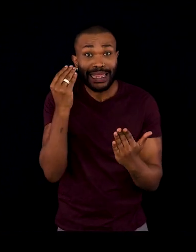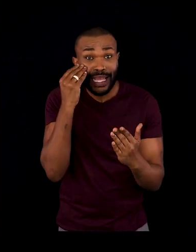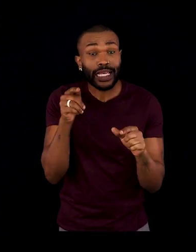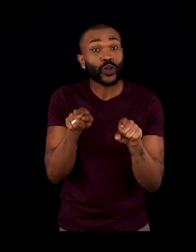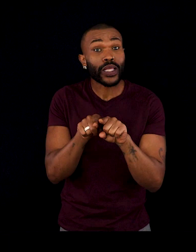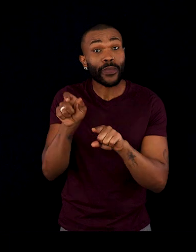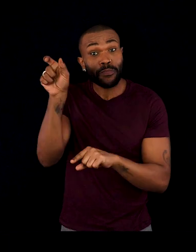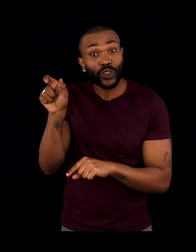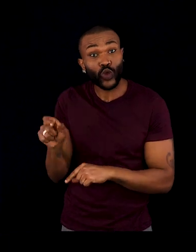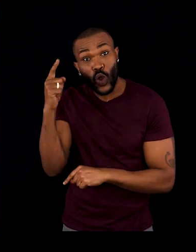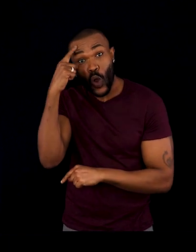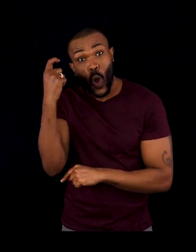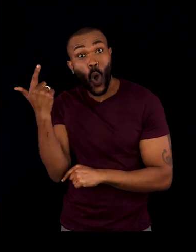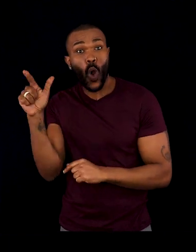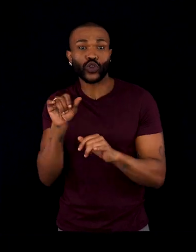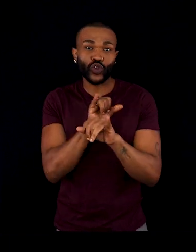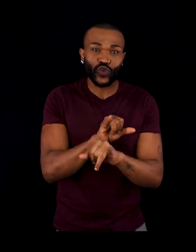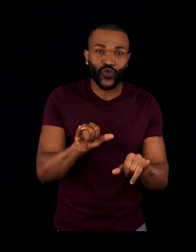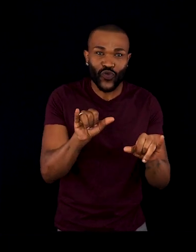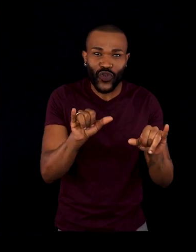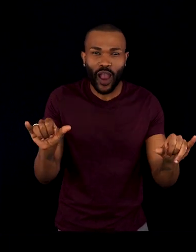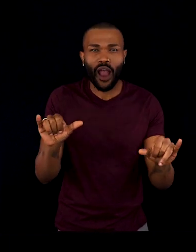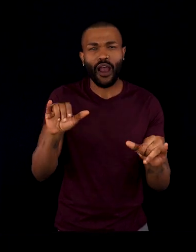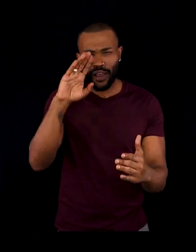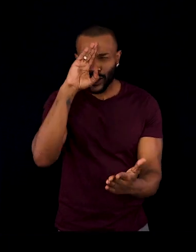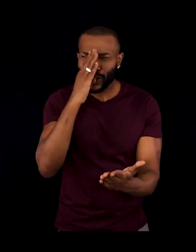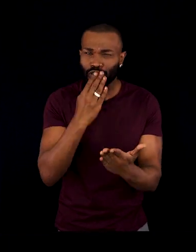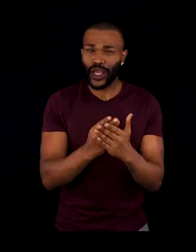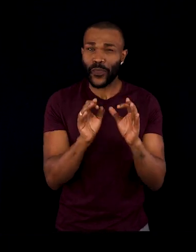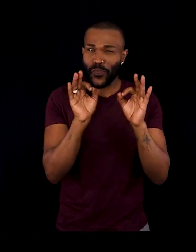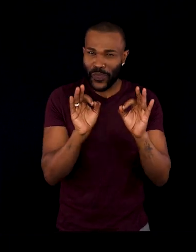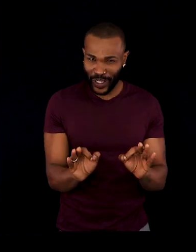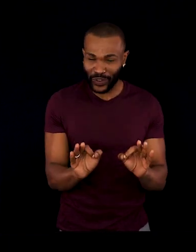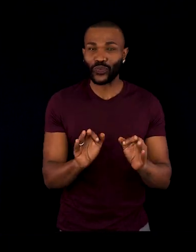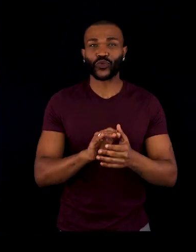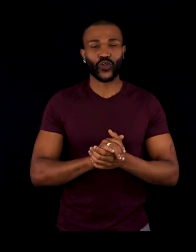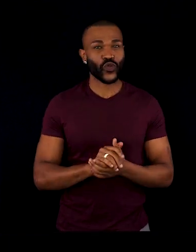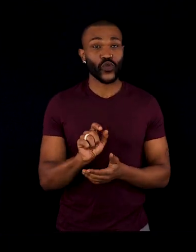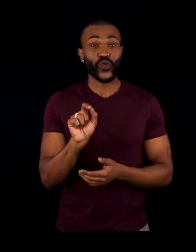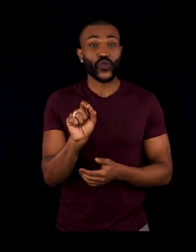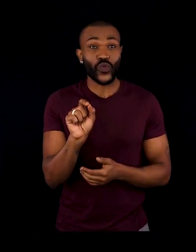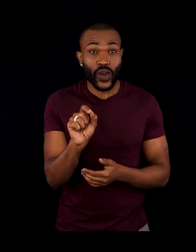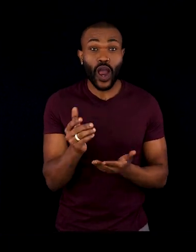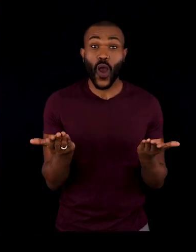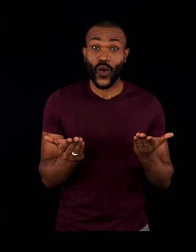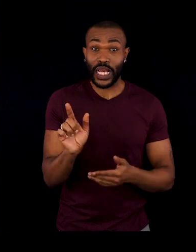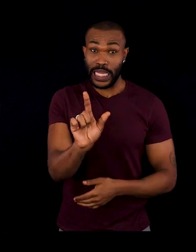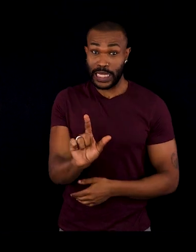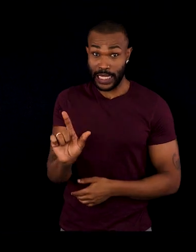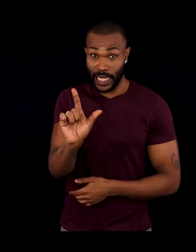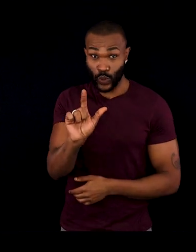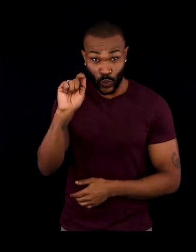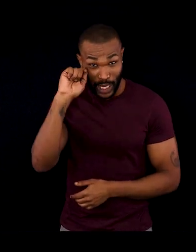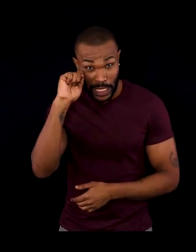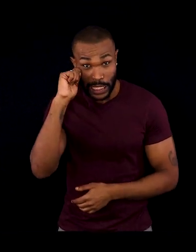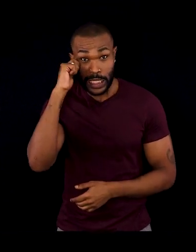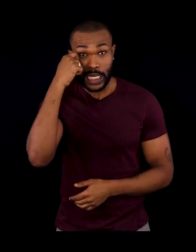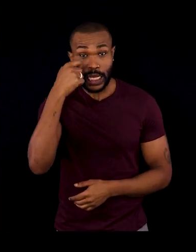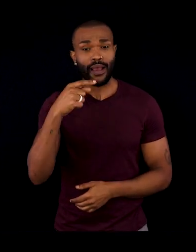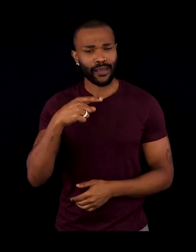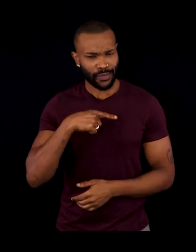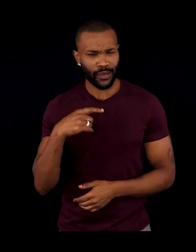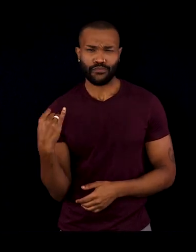divulgar outros autores, e numa crença muito grande de que o que nós chamamos de literatura negra, ela tem